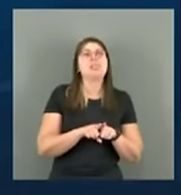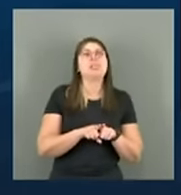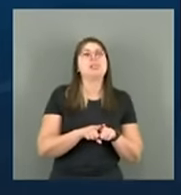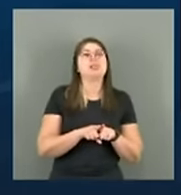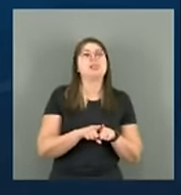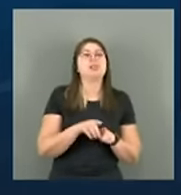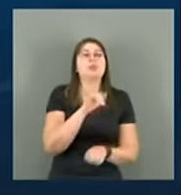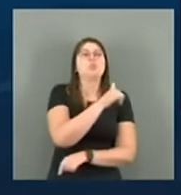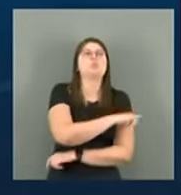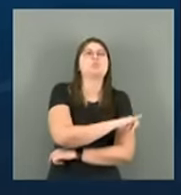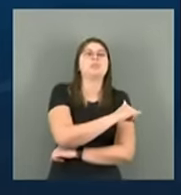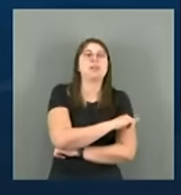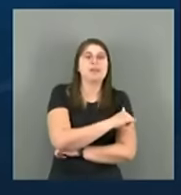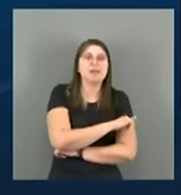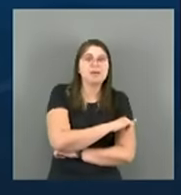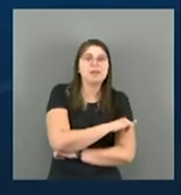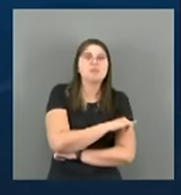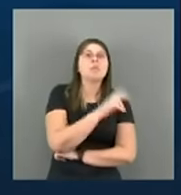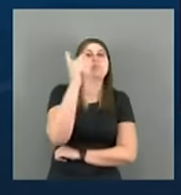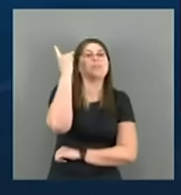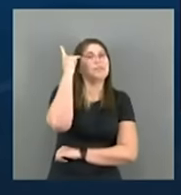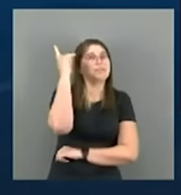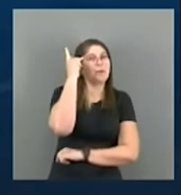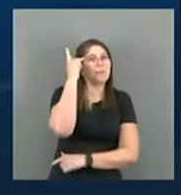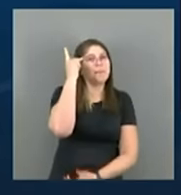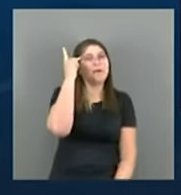Rio de Janeiro, São Paulo,